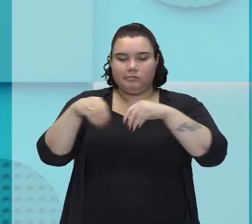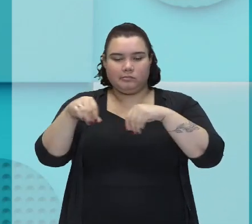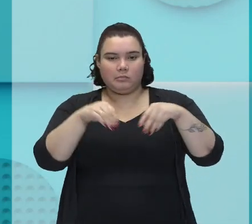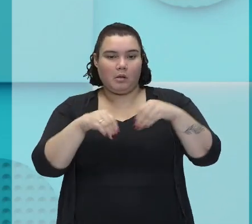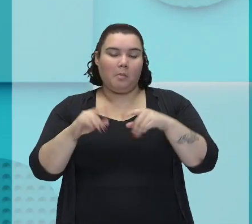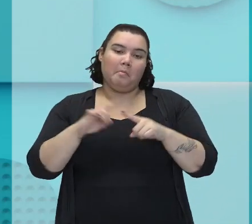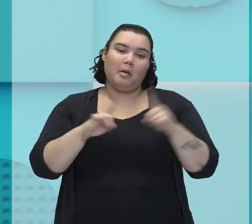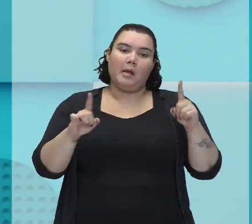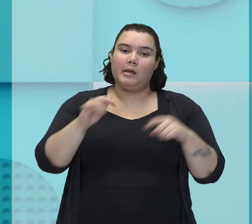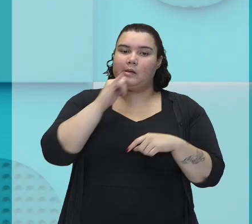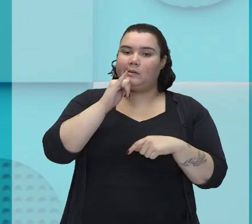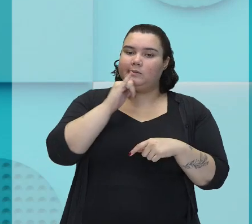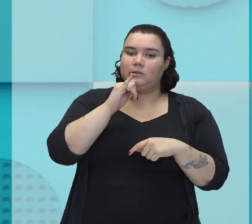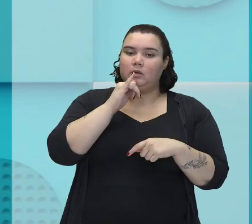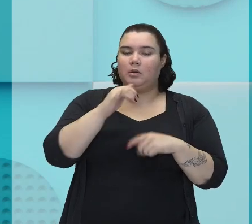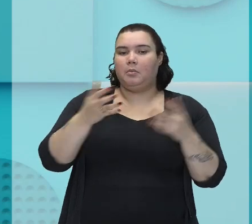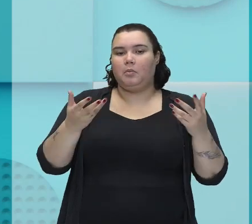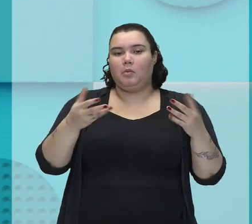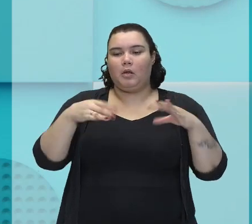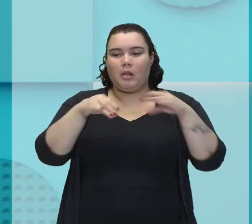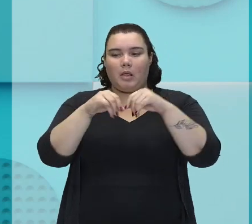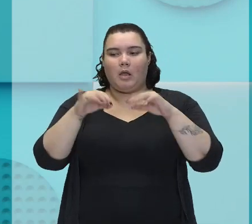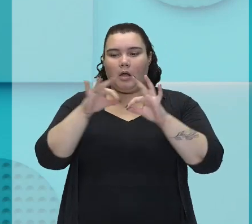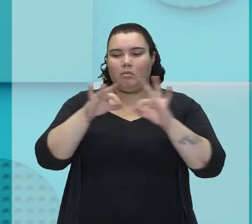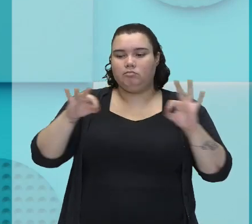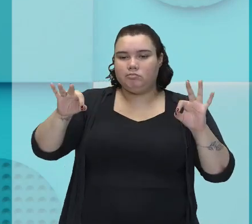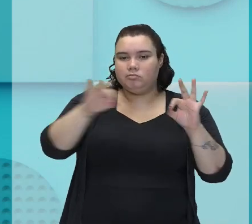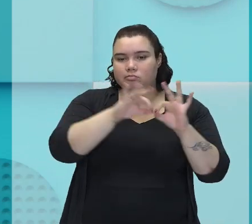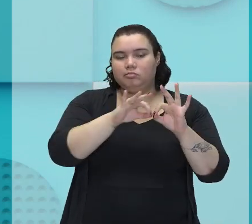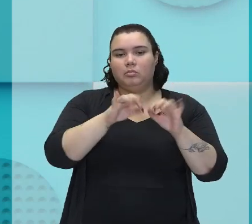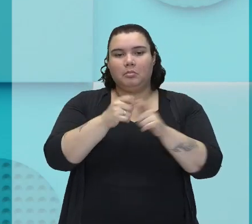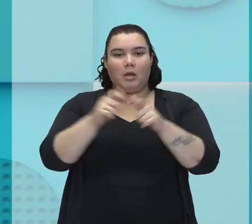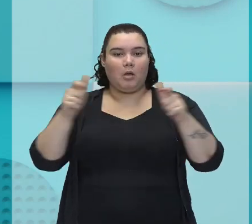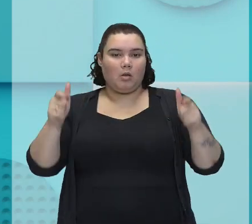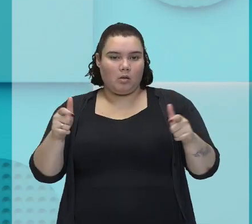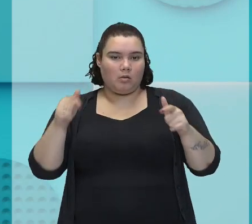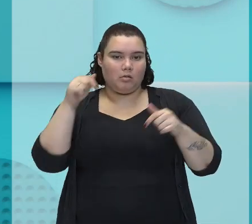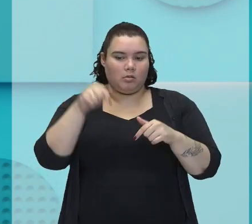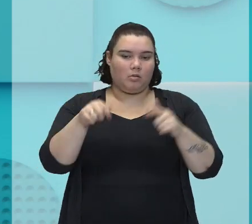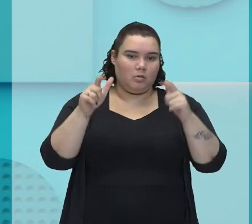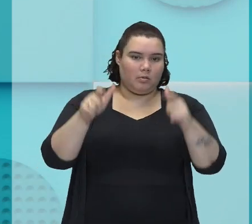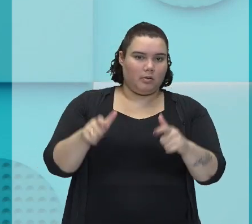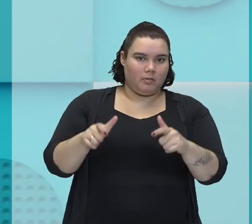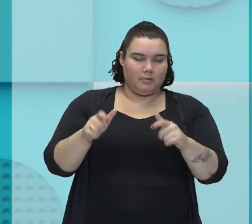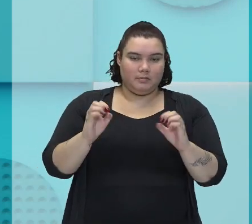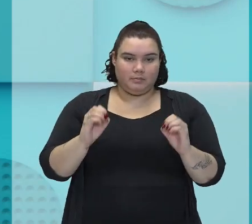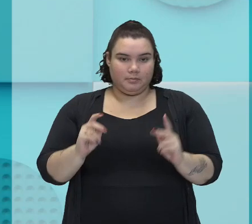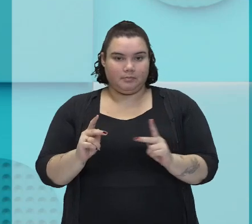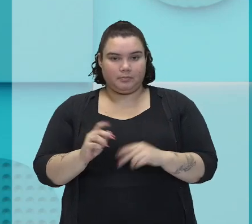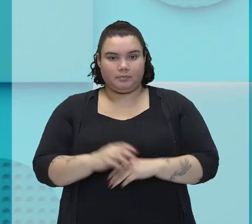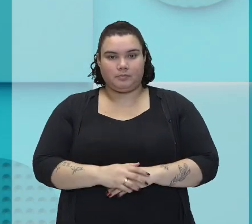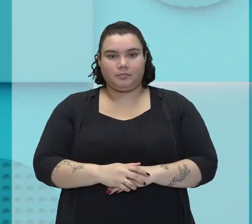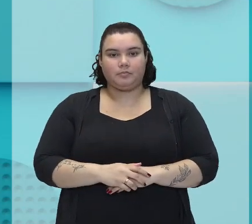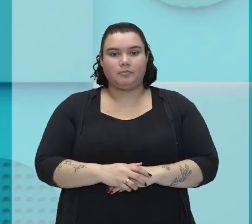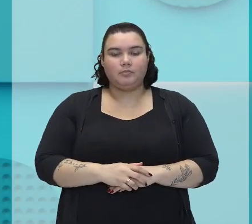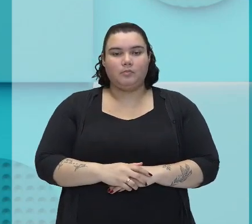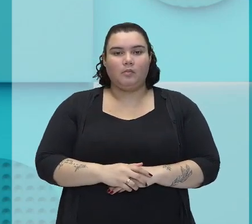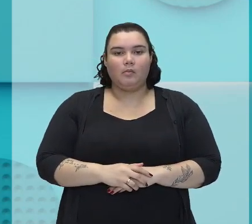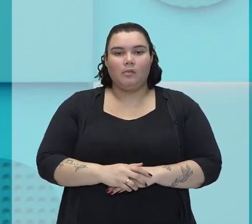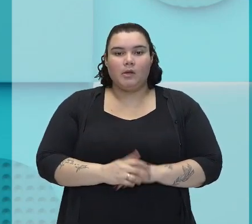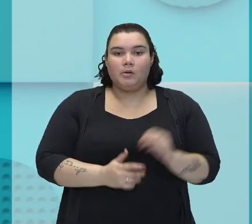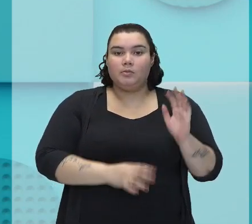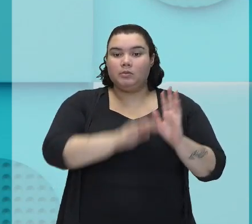ser um terreno, né? E a galinha ficava especificamente ali no quintal. Já o